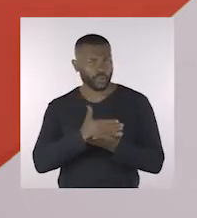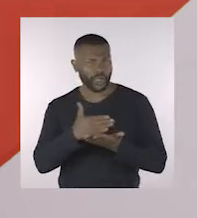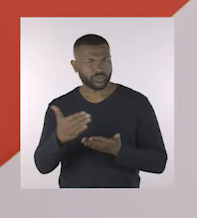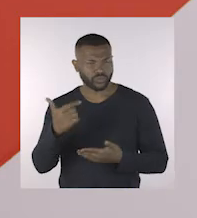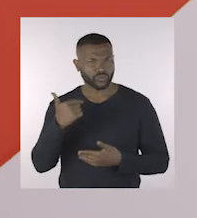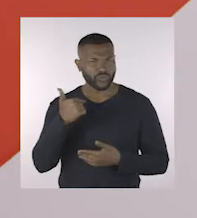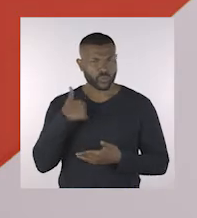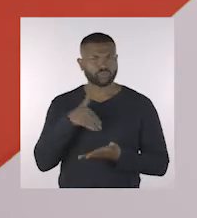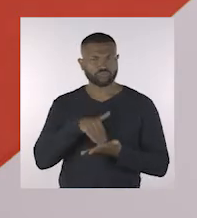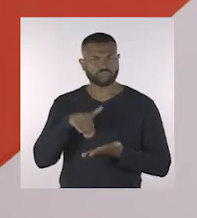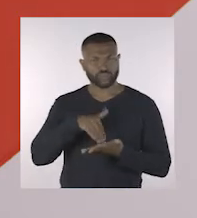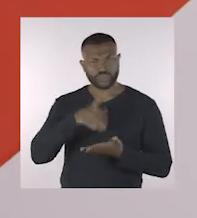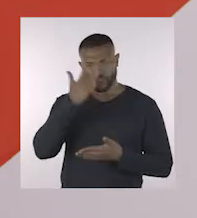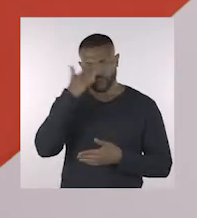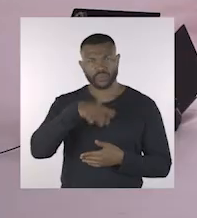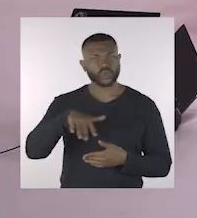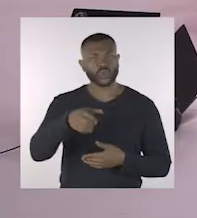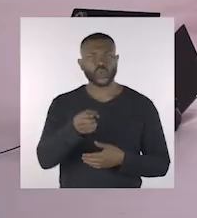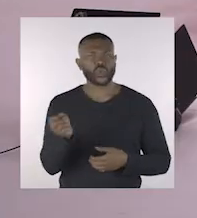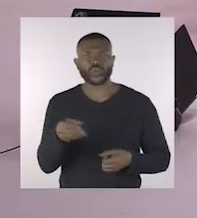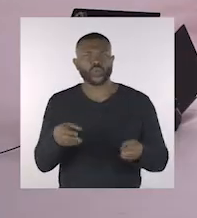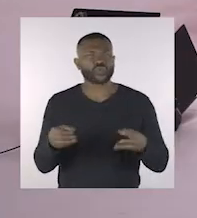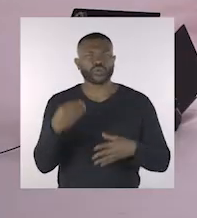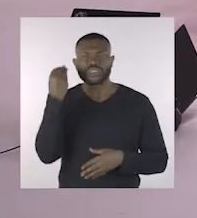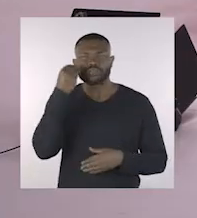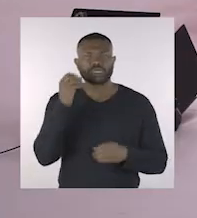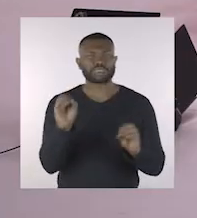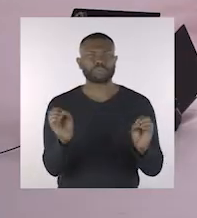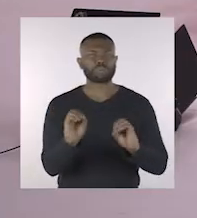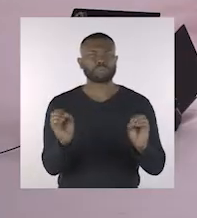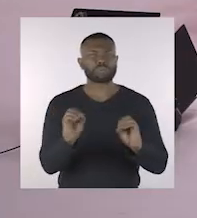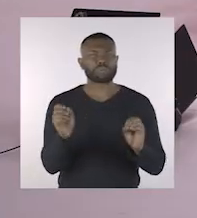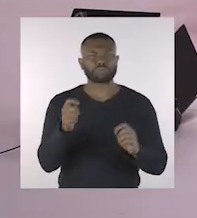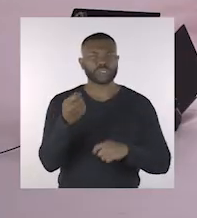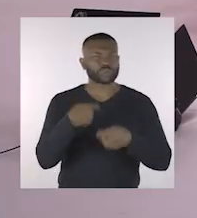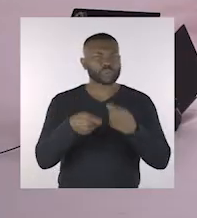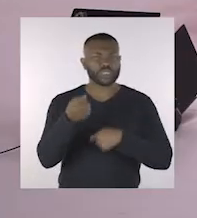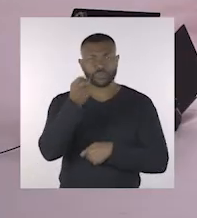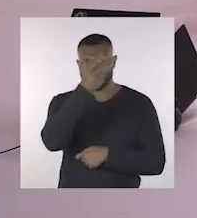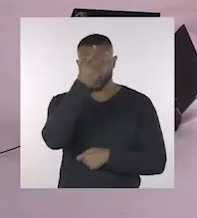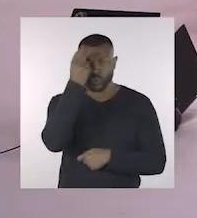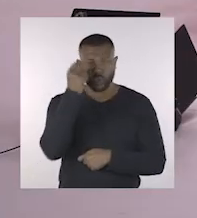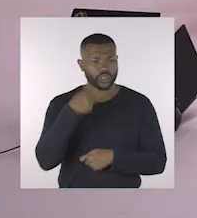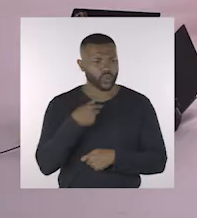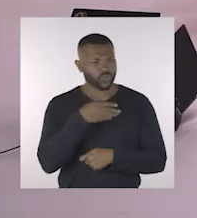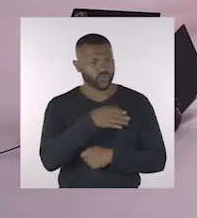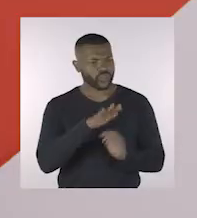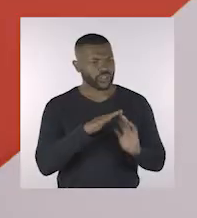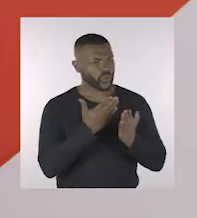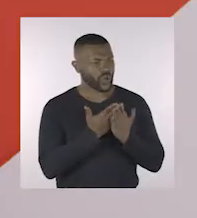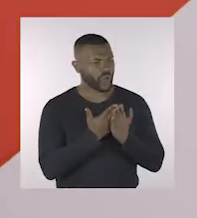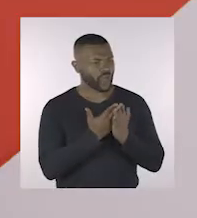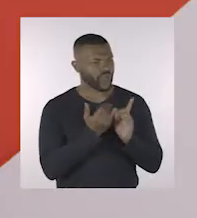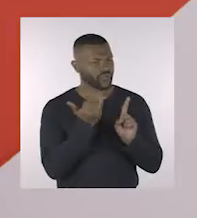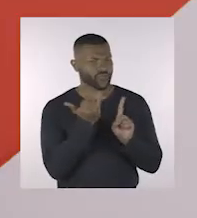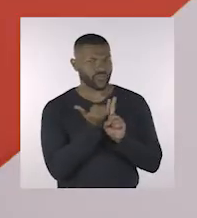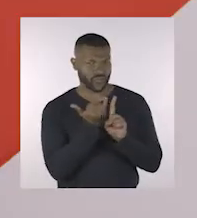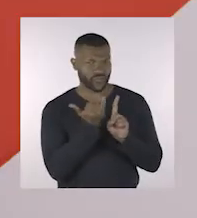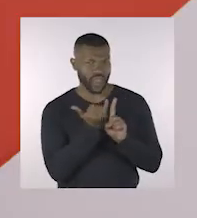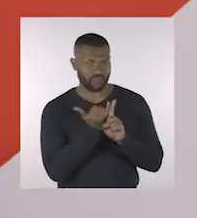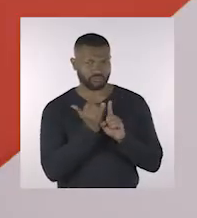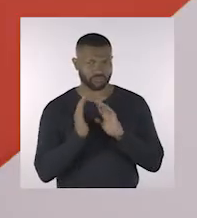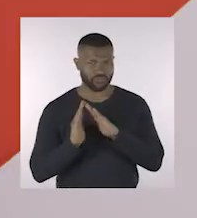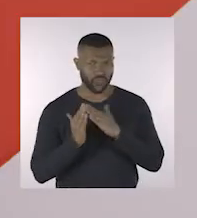logo no começo era todo mundo no vaso sem experiência na extração do executivo né eu fui numa escola de lata